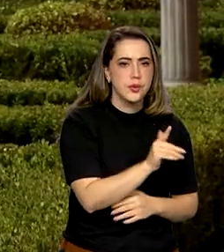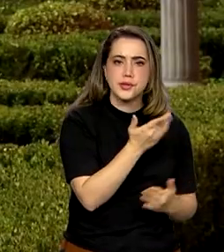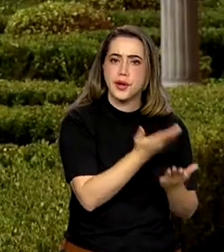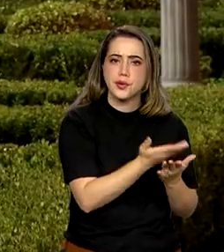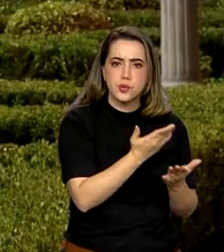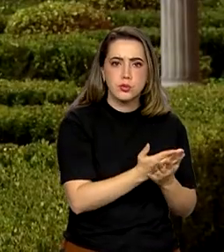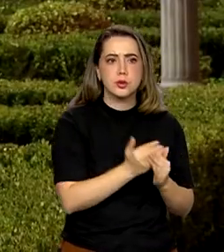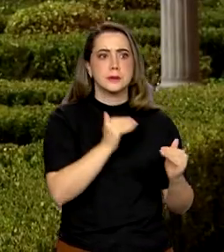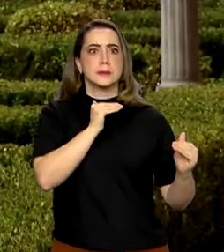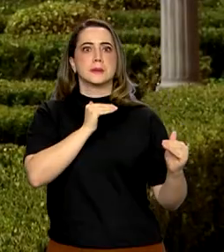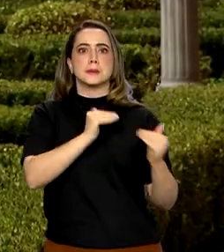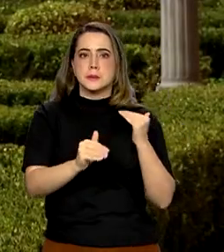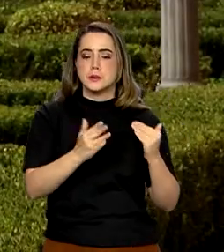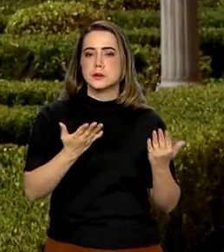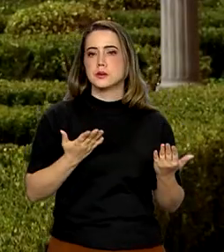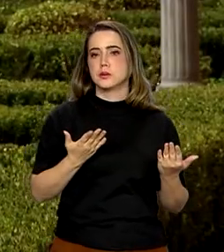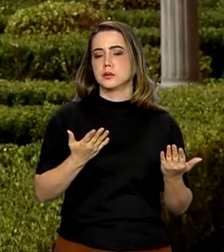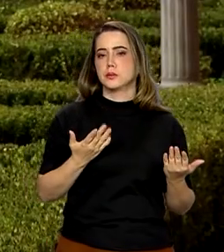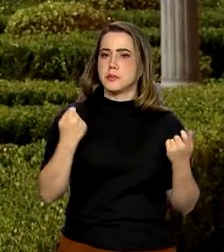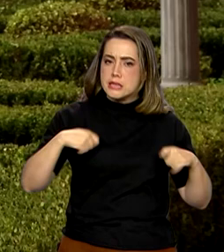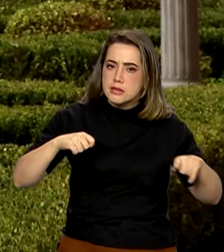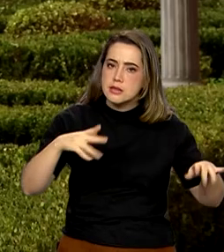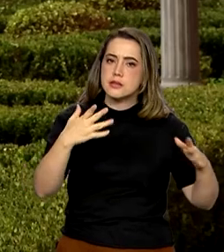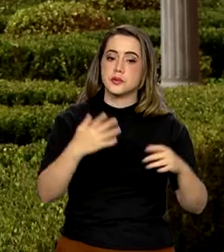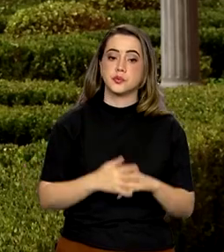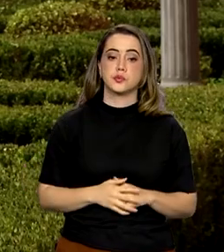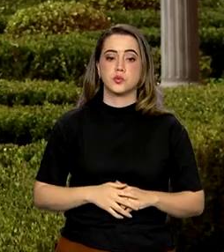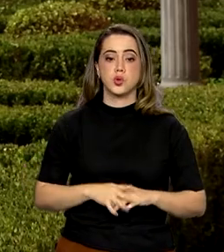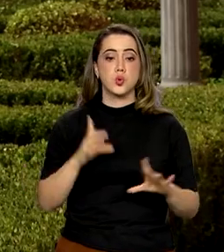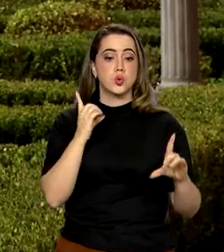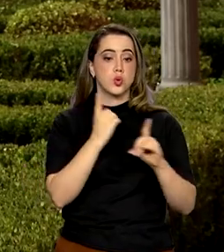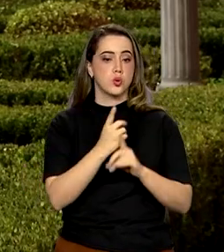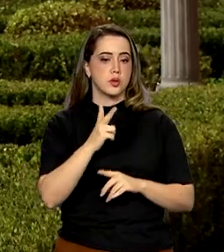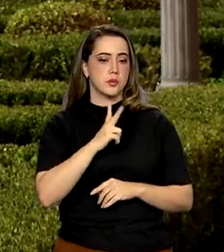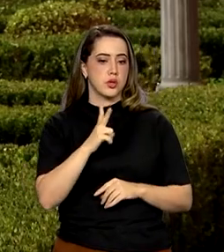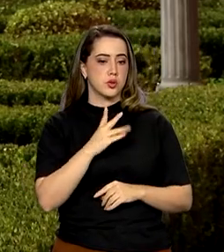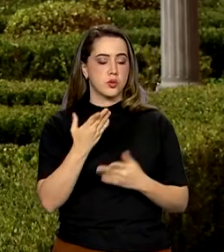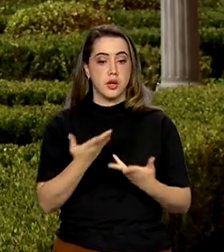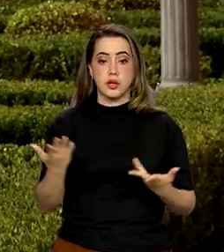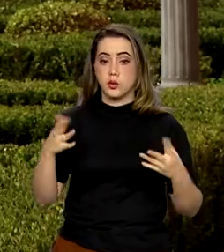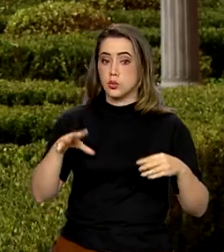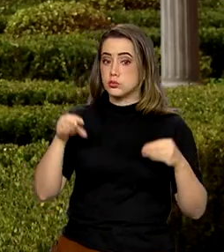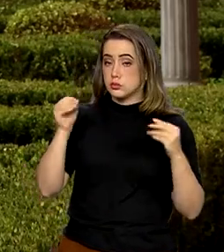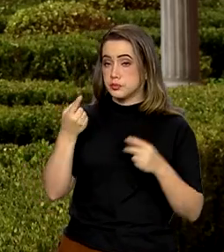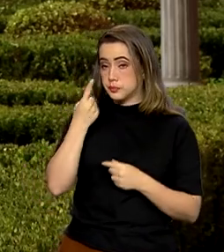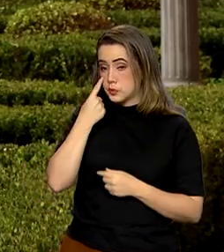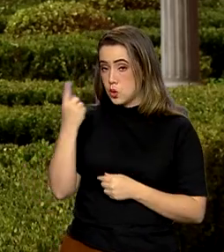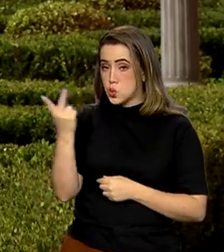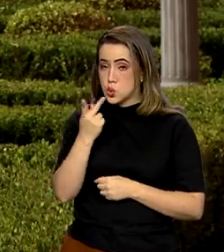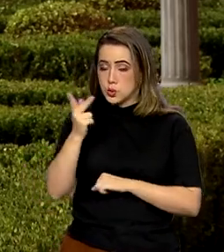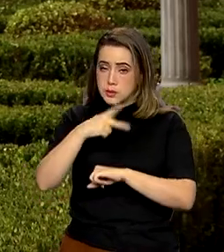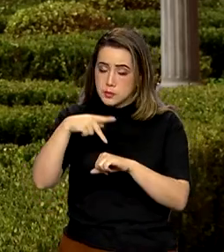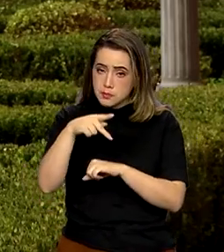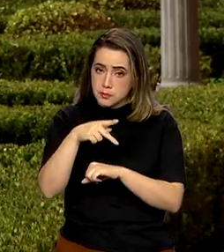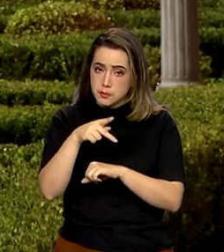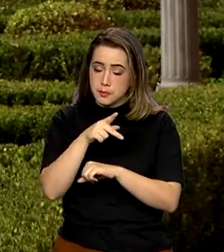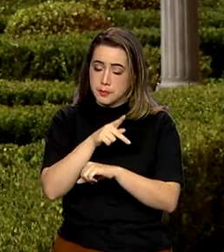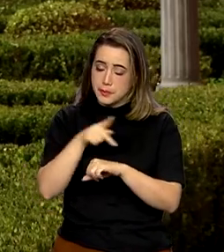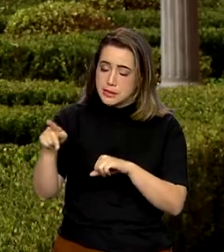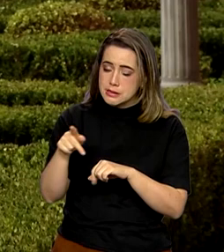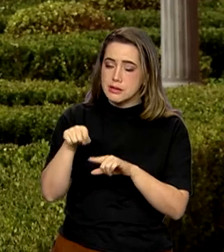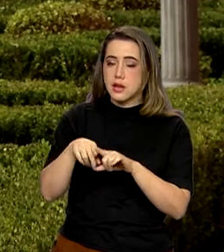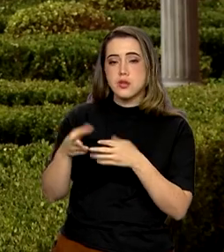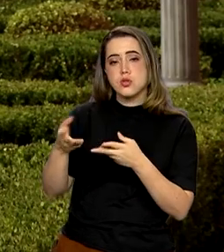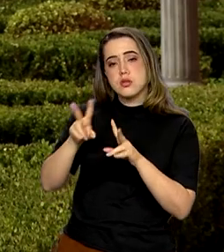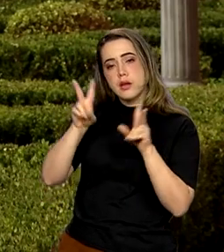No encontro privado que tiveram aqui no Palácio do Governo, os presidentes Lula e João Lourenço falaram em